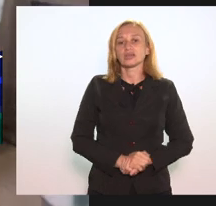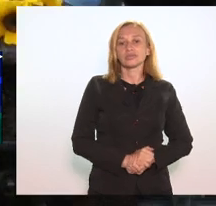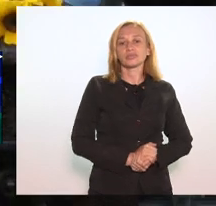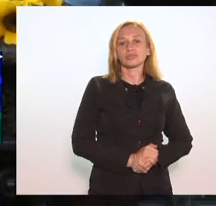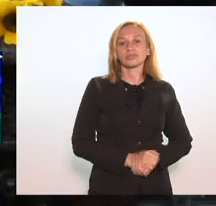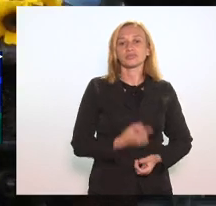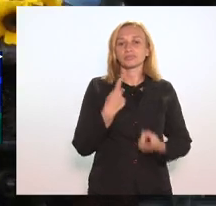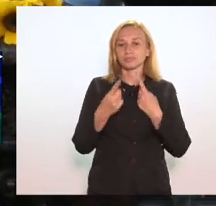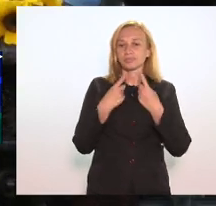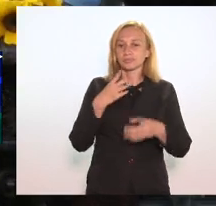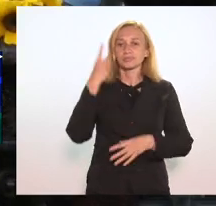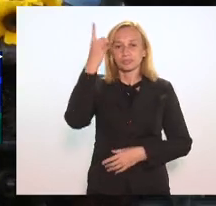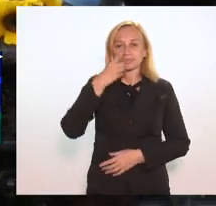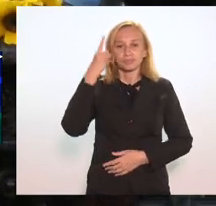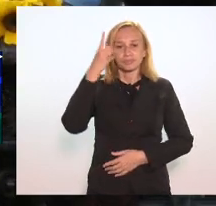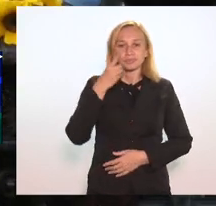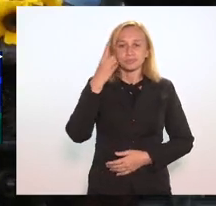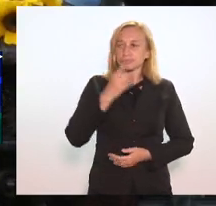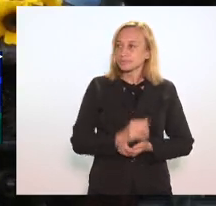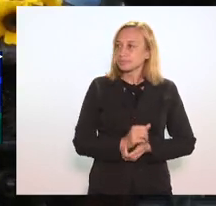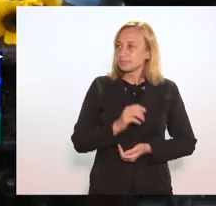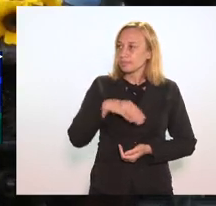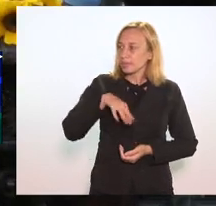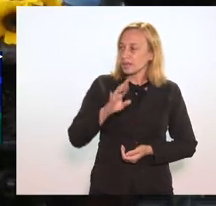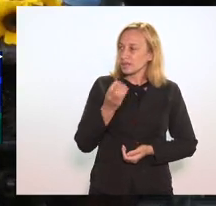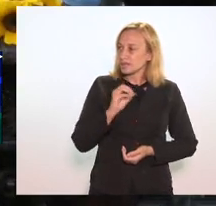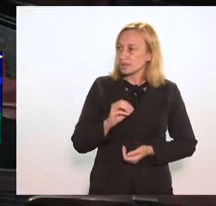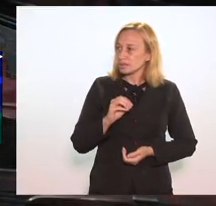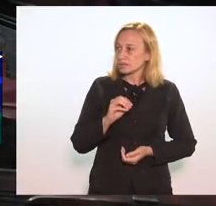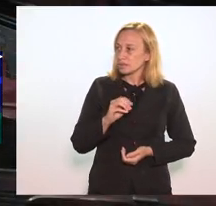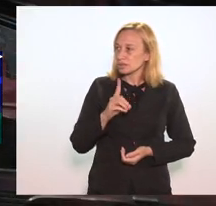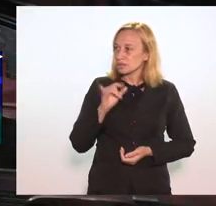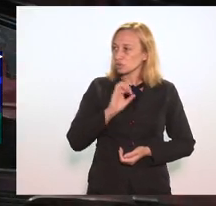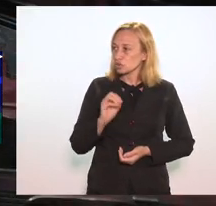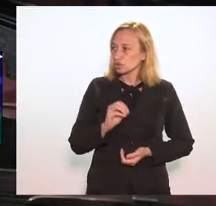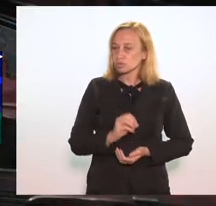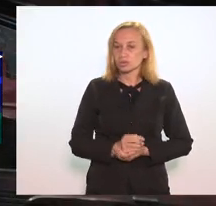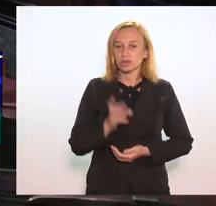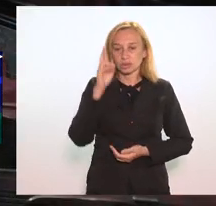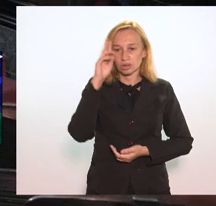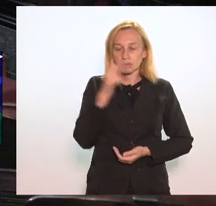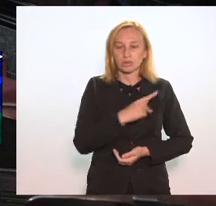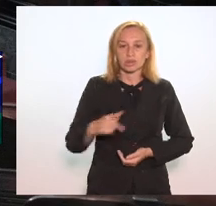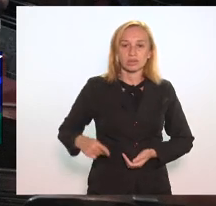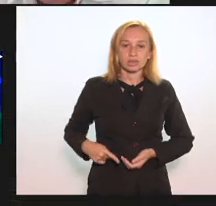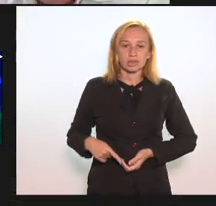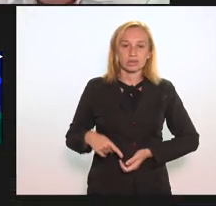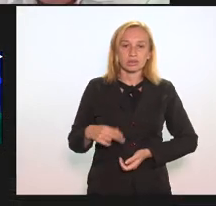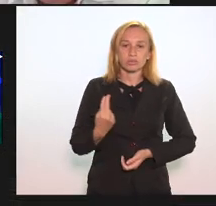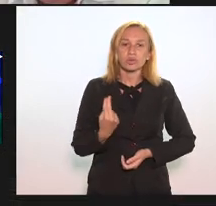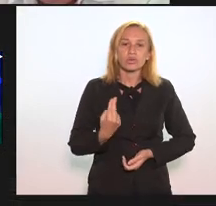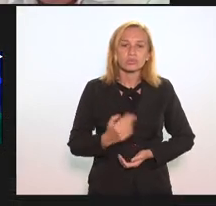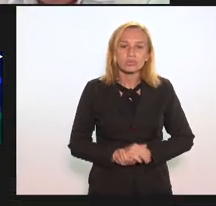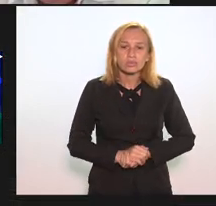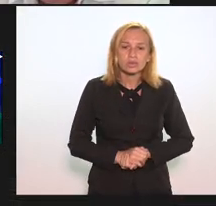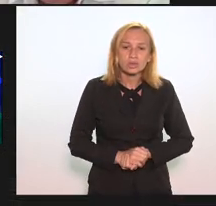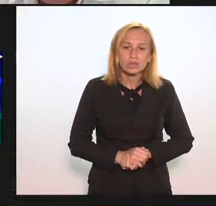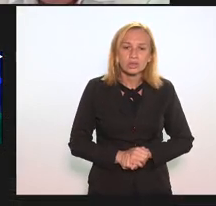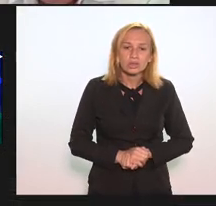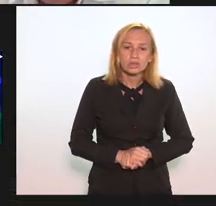e a discutir Deputado Marcelo do seu Dino Oi gente eu sou eu não presidente